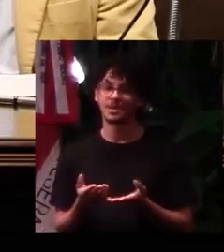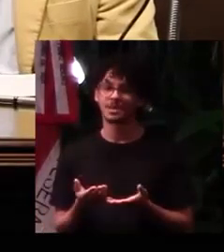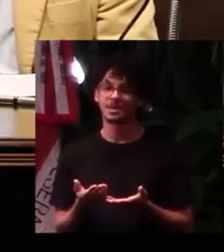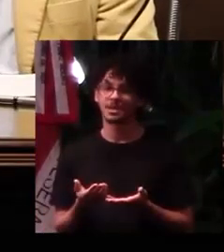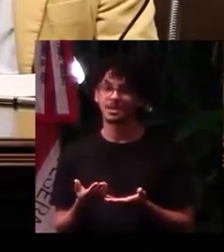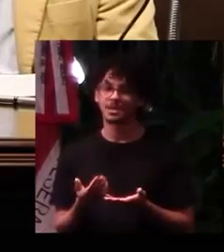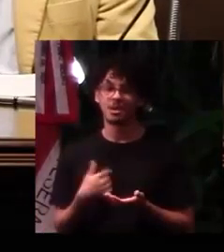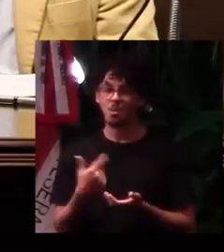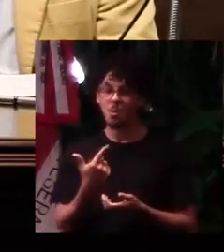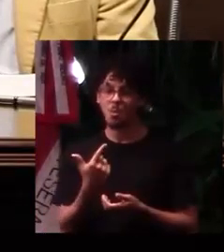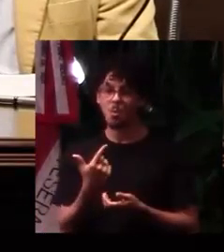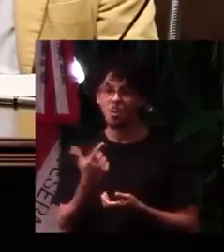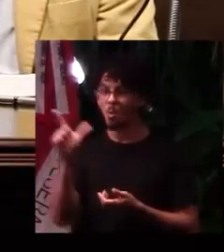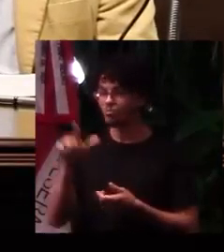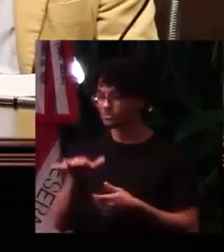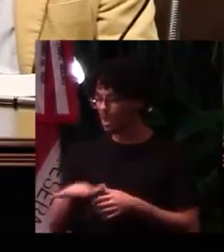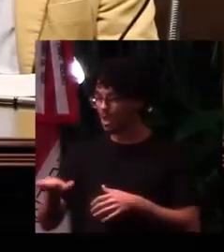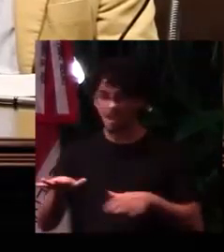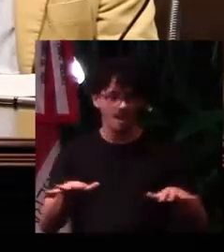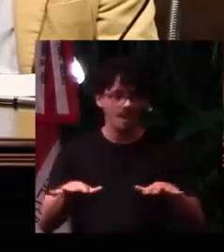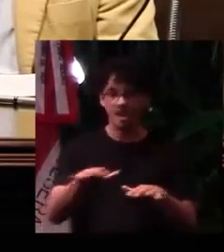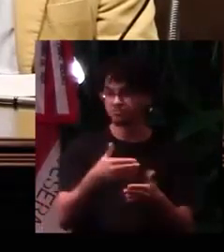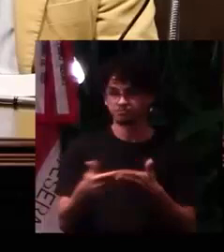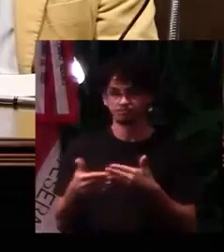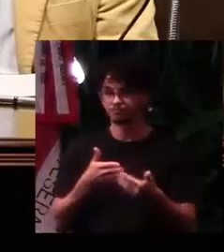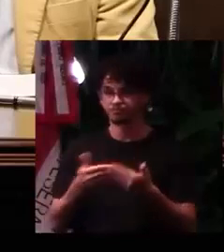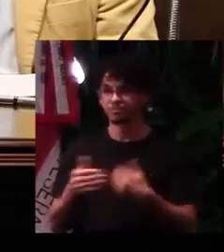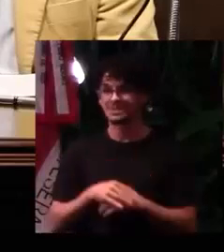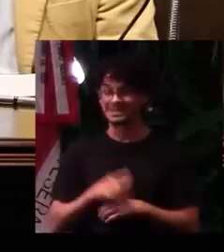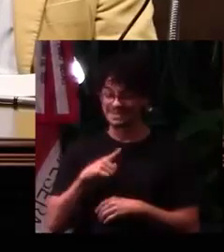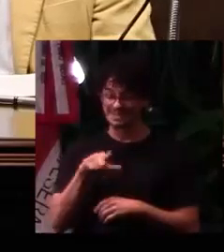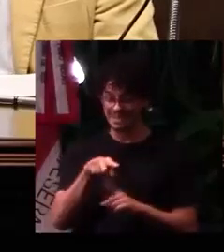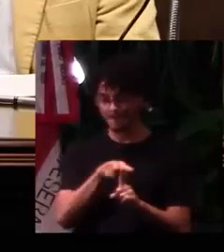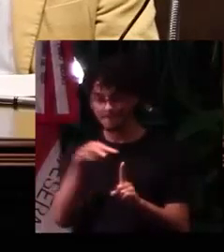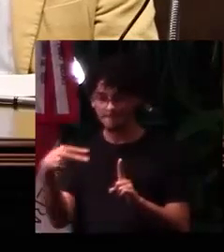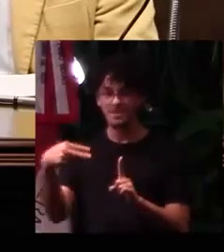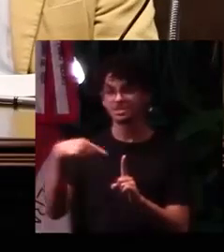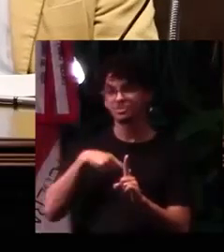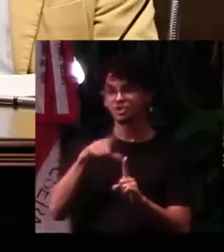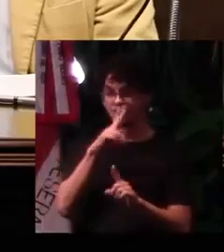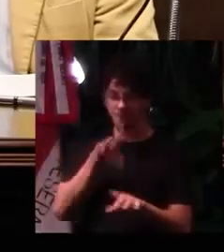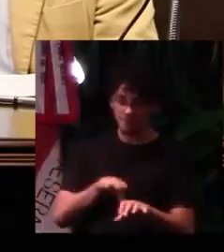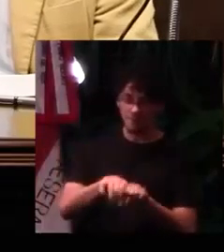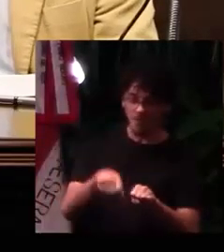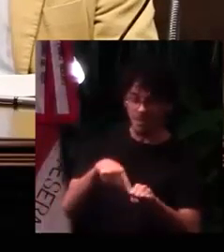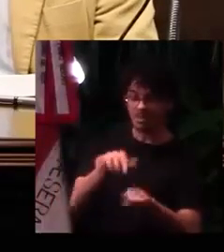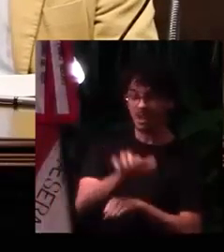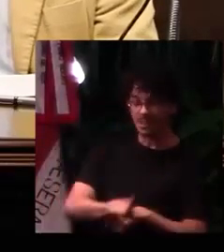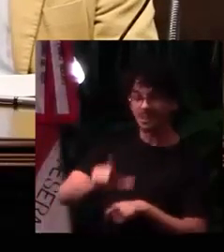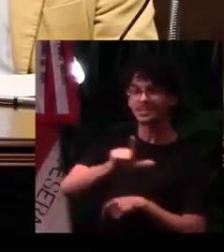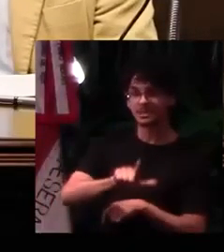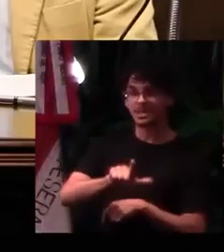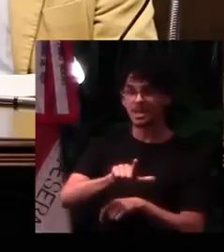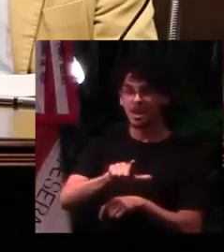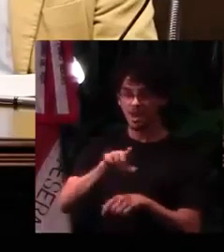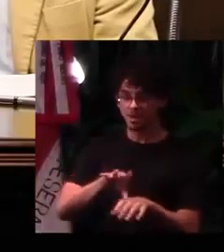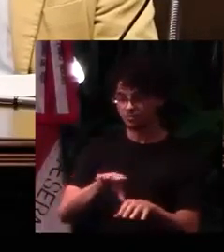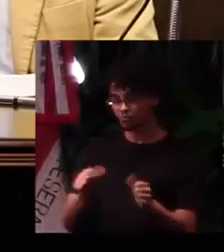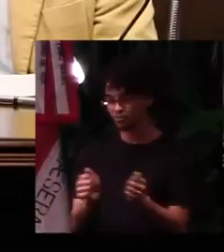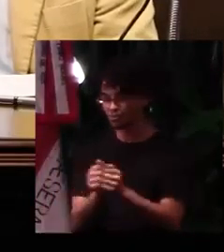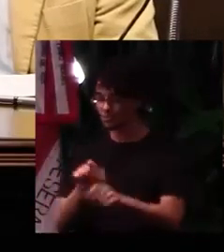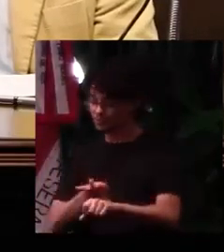a qualquer outra área, né? Nessa perspectiva que eu falei da formação literária e, digamos, da formação